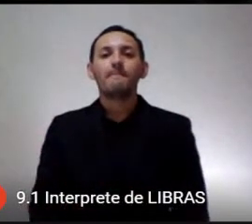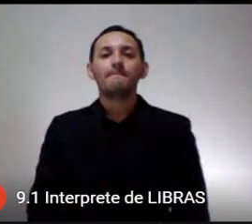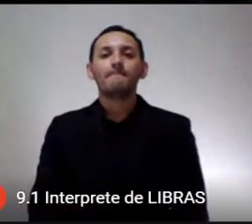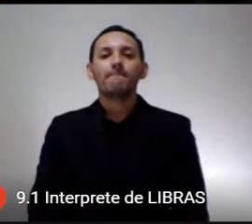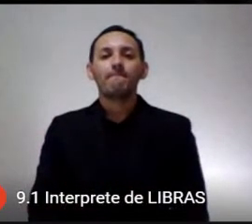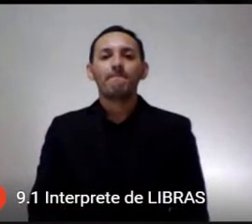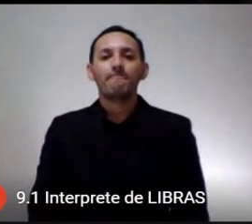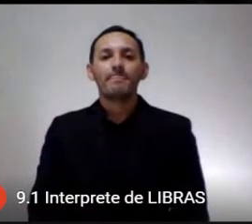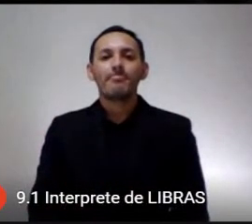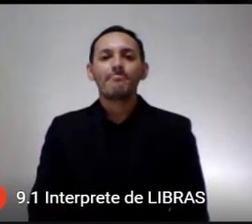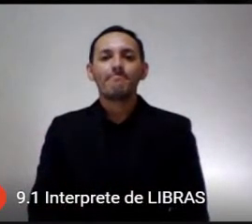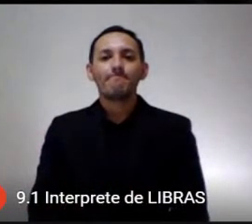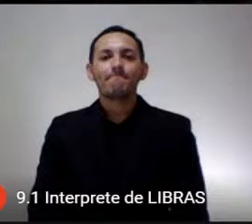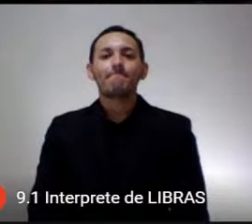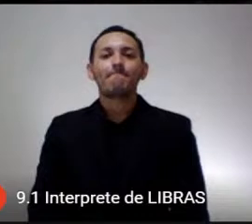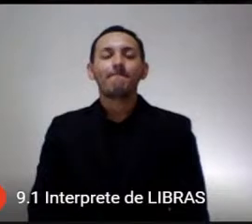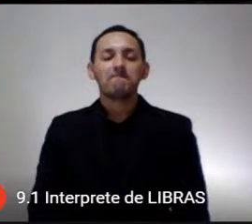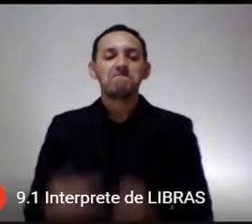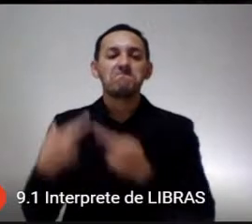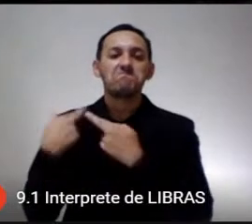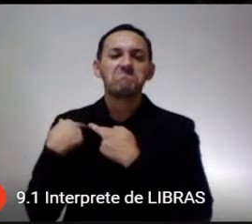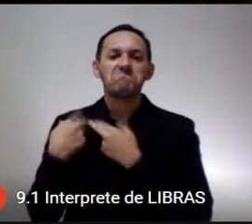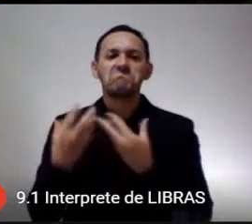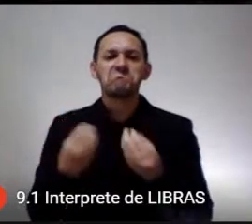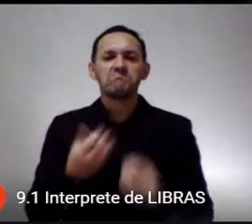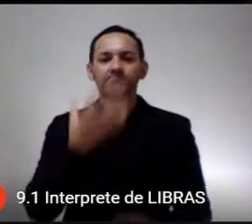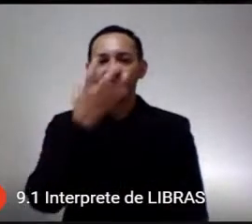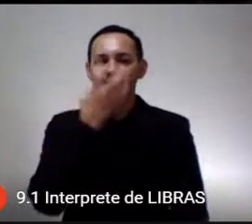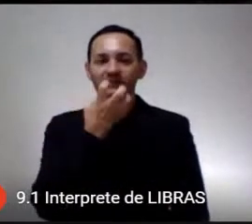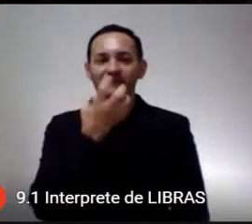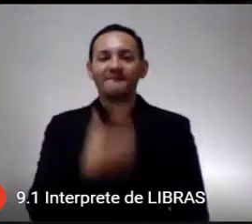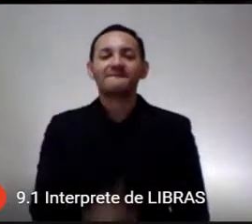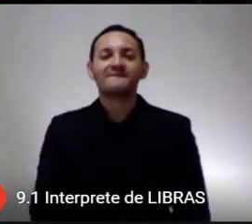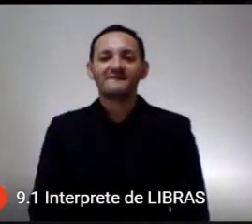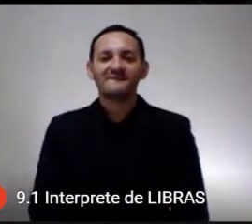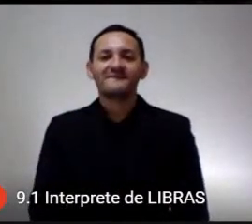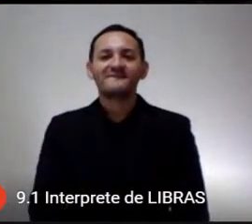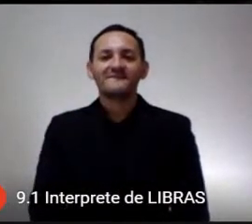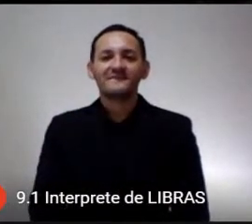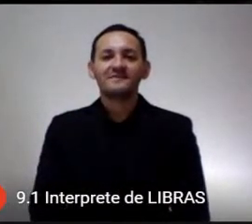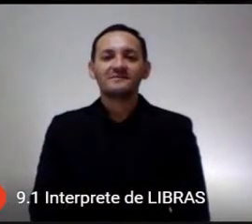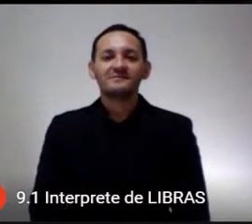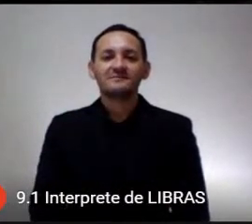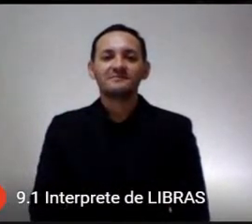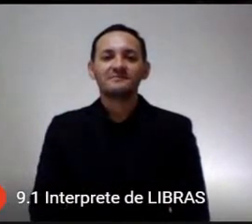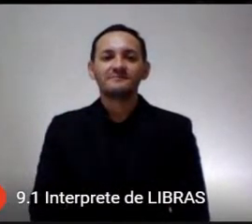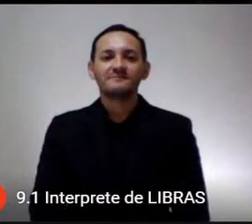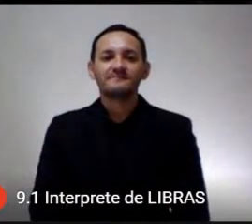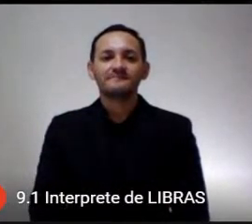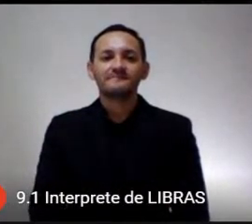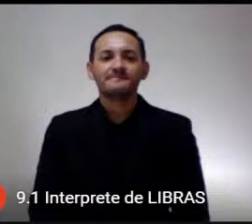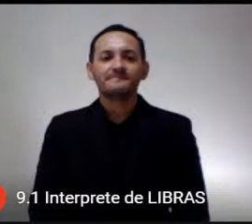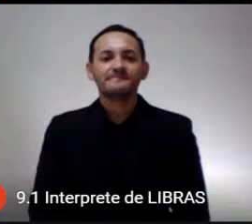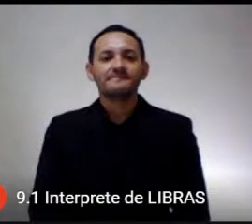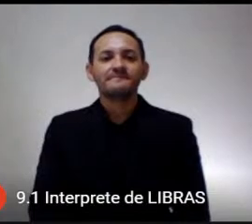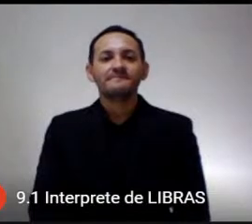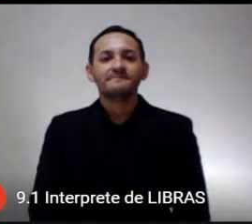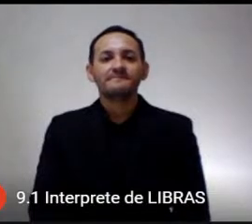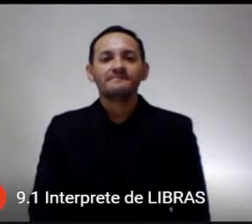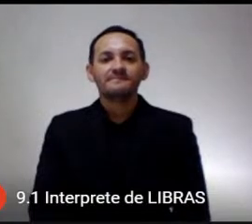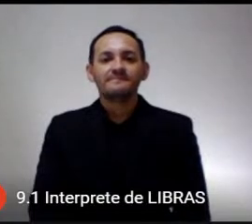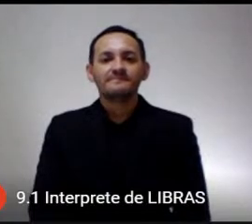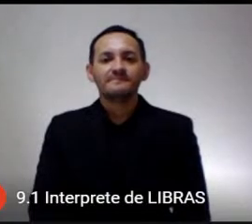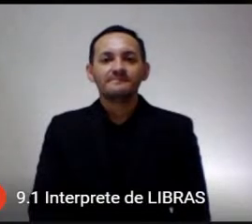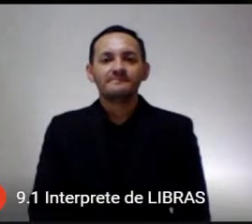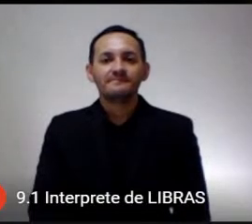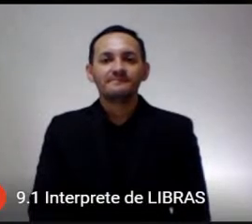conheço bem, estudioso, competente, sério. É verdade. Então, a gente. Natural, né? Sempre pronto.